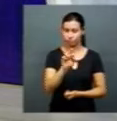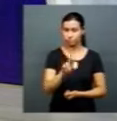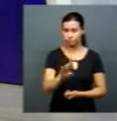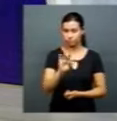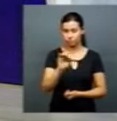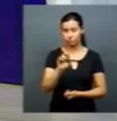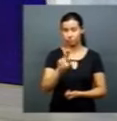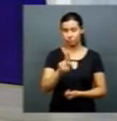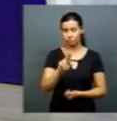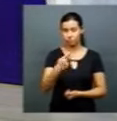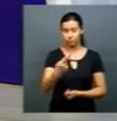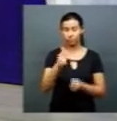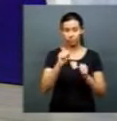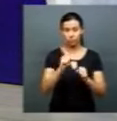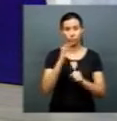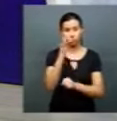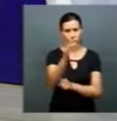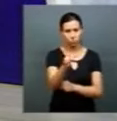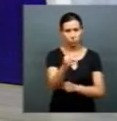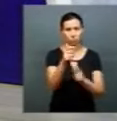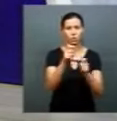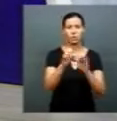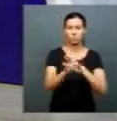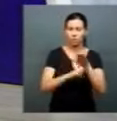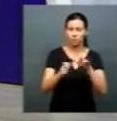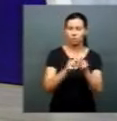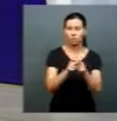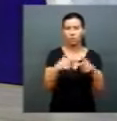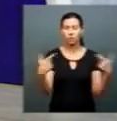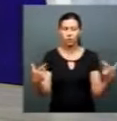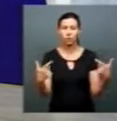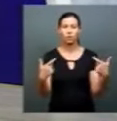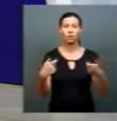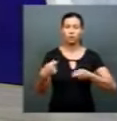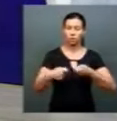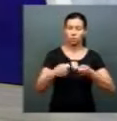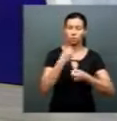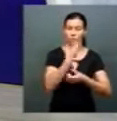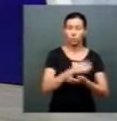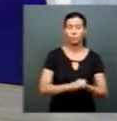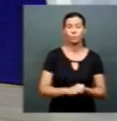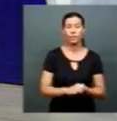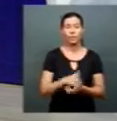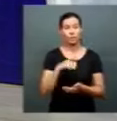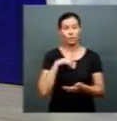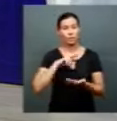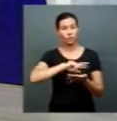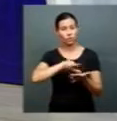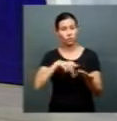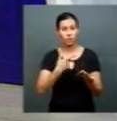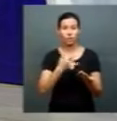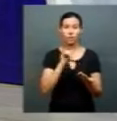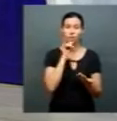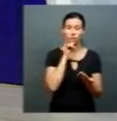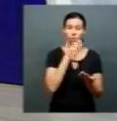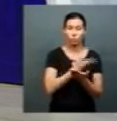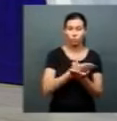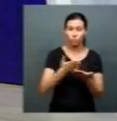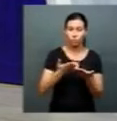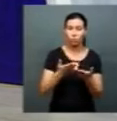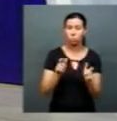Com certeza, sem sombra de dúvida. A gente tem vários exemplos de grandes empresas hoje, como Facebook,